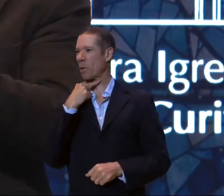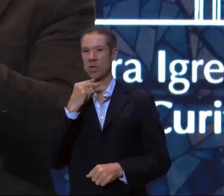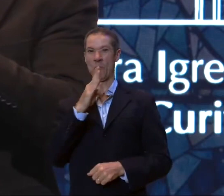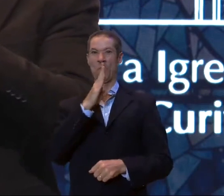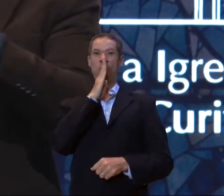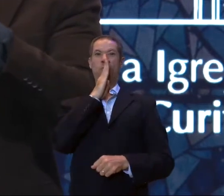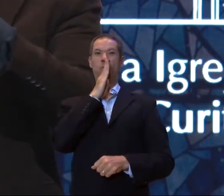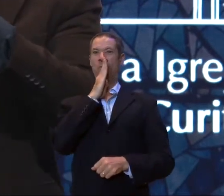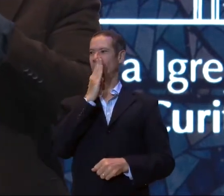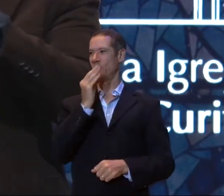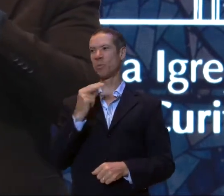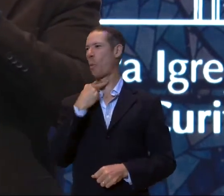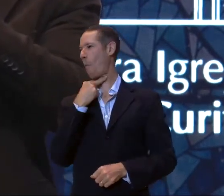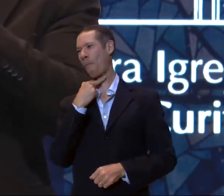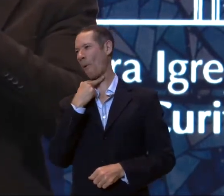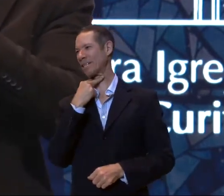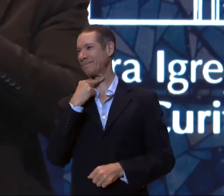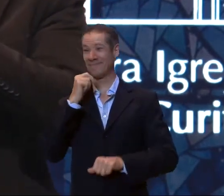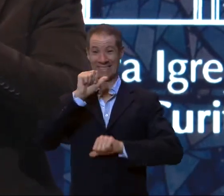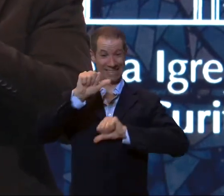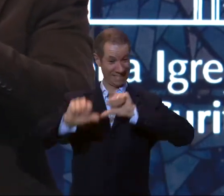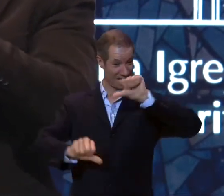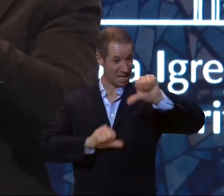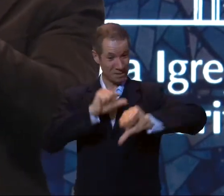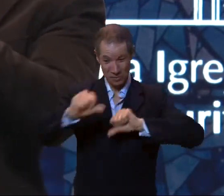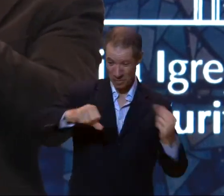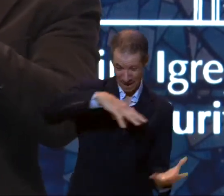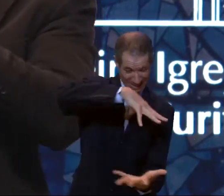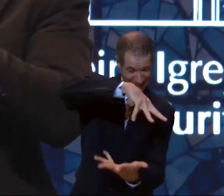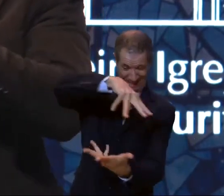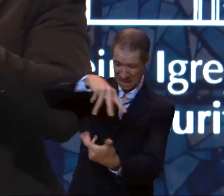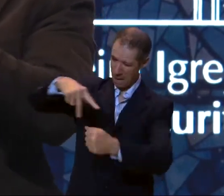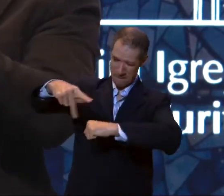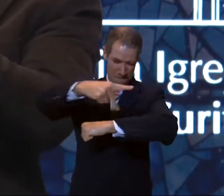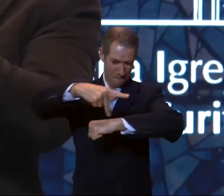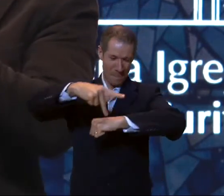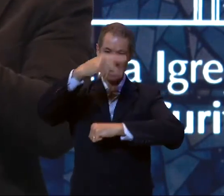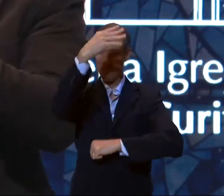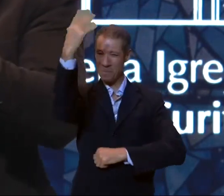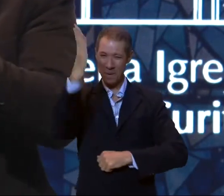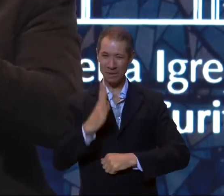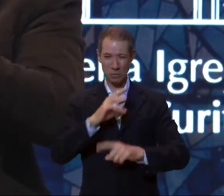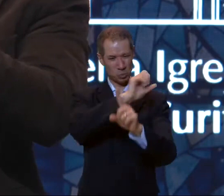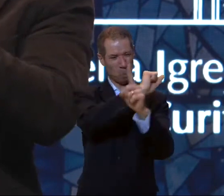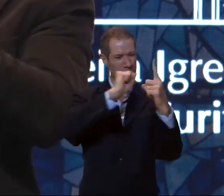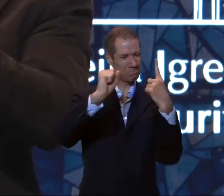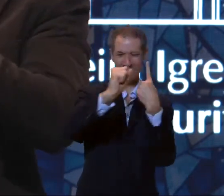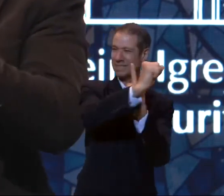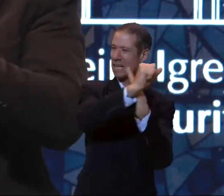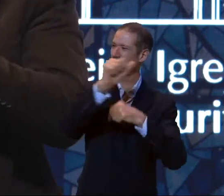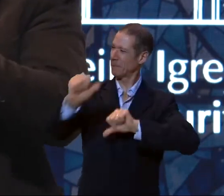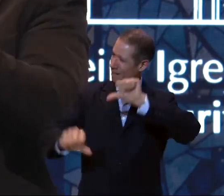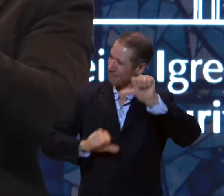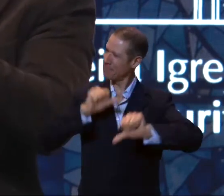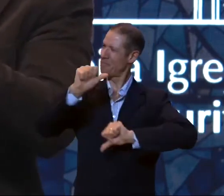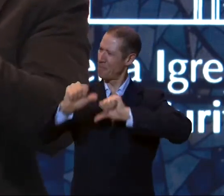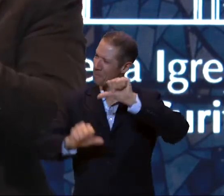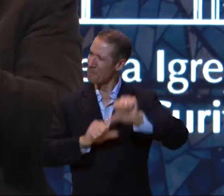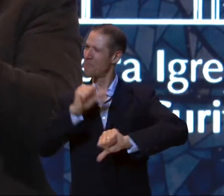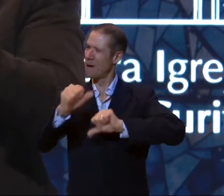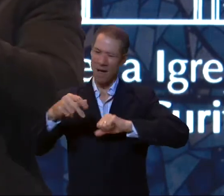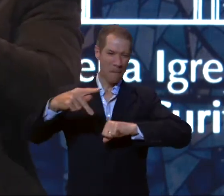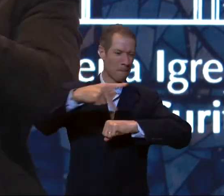calar, ele vai transformar a nossa terra, vai transformar a nossa sociedade, vai transformar o